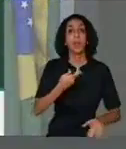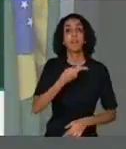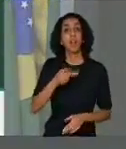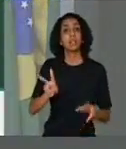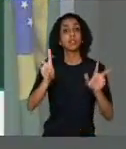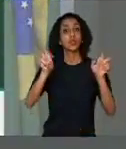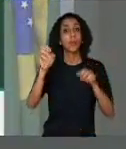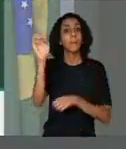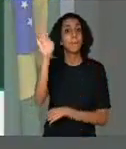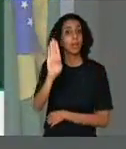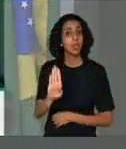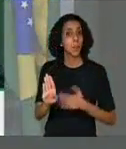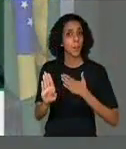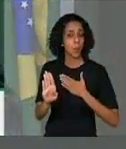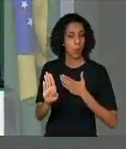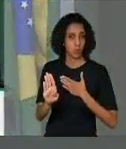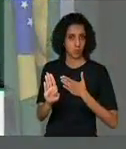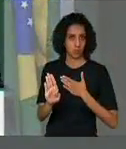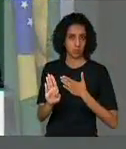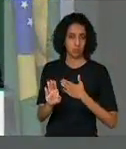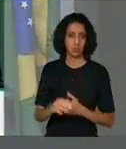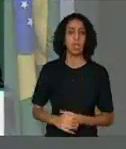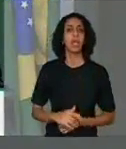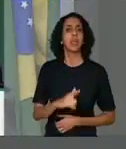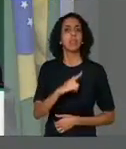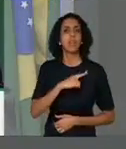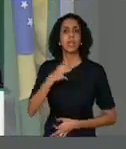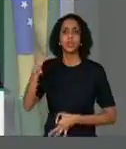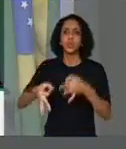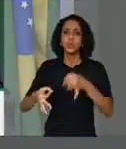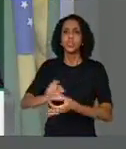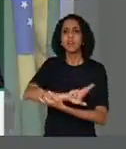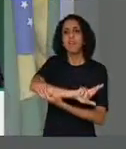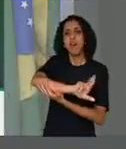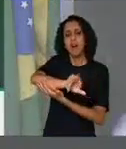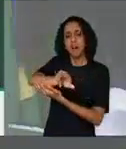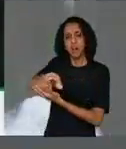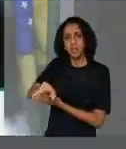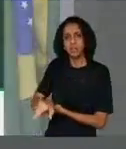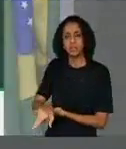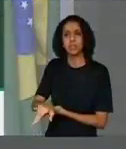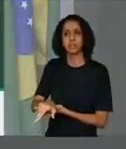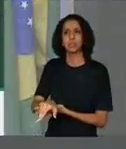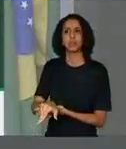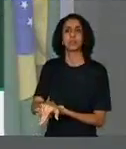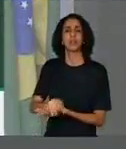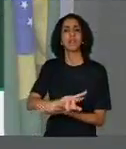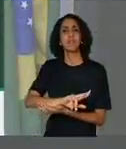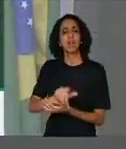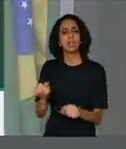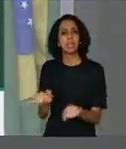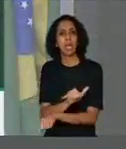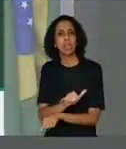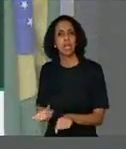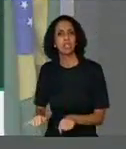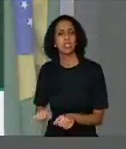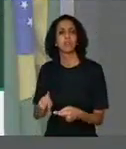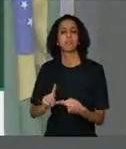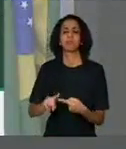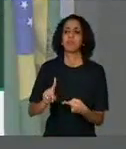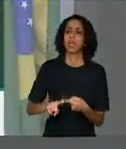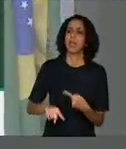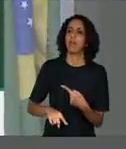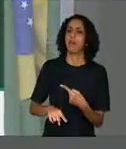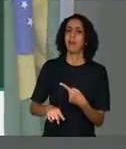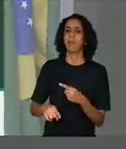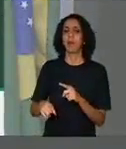Brasil. Temos uma justiça cheia de recursos. É recurso para a forma, é recurso para a matéria,